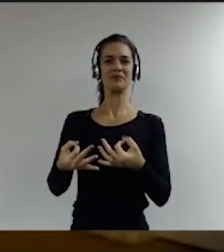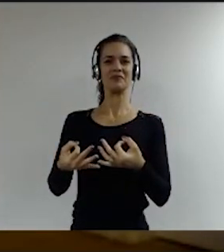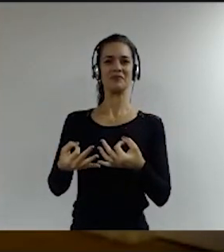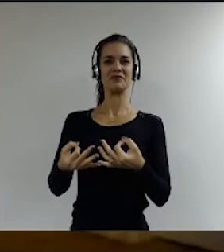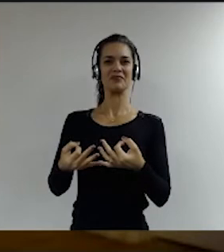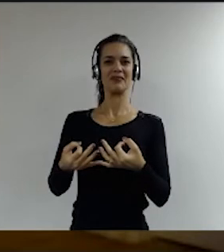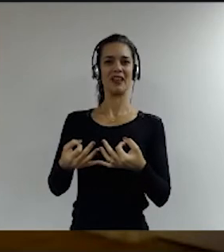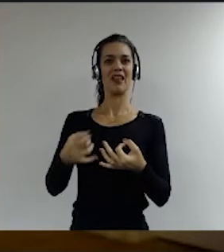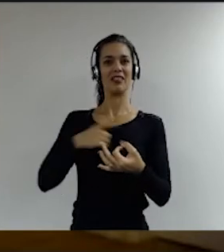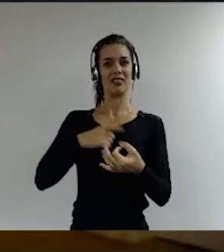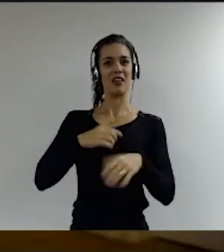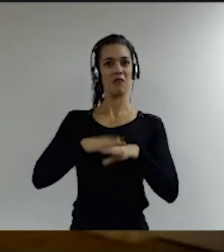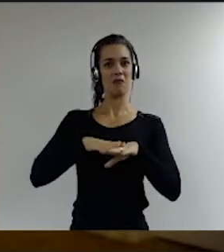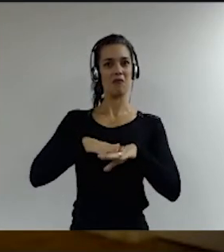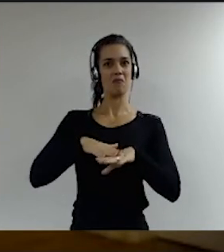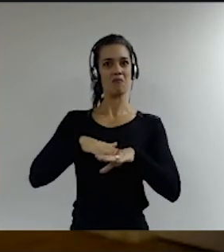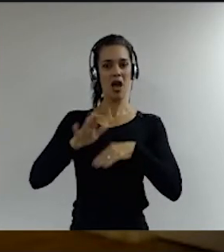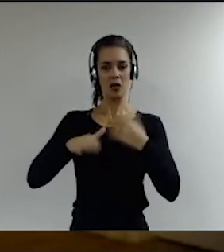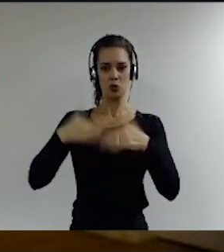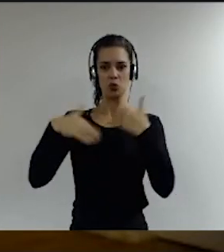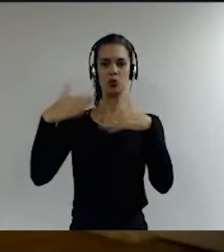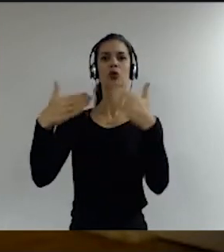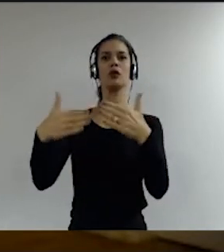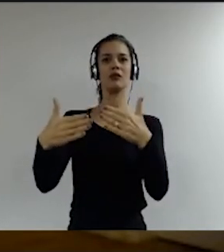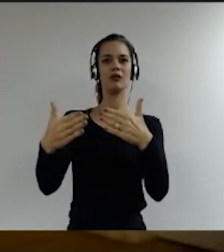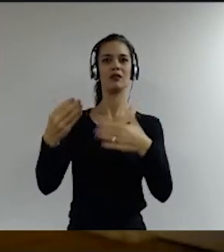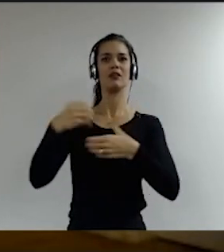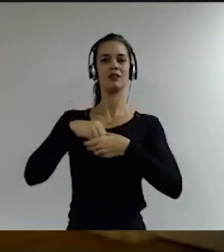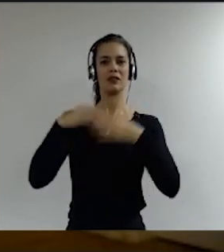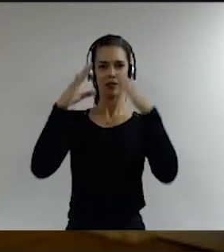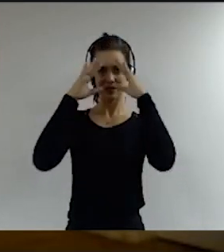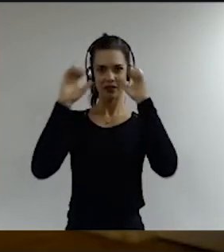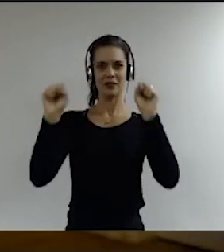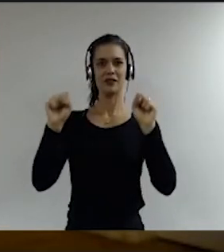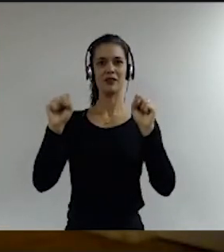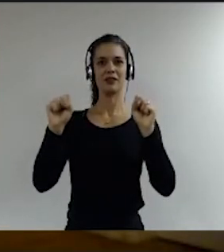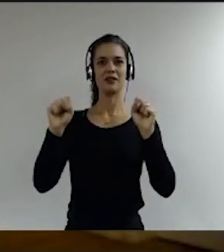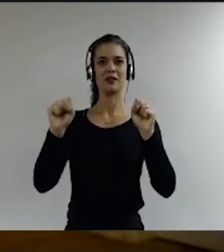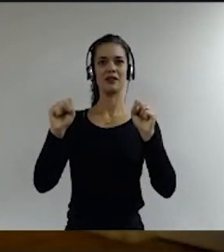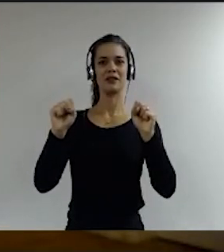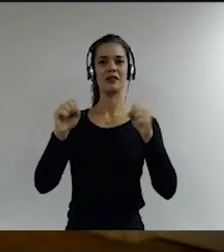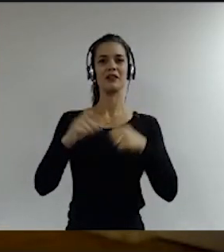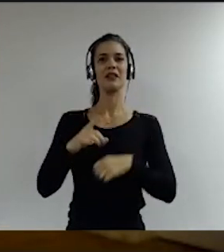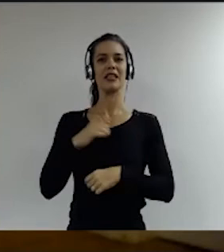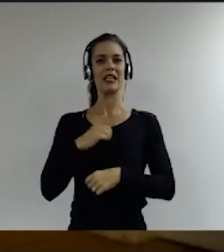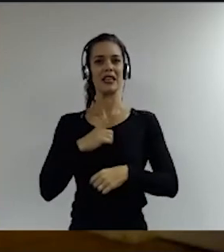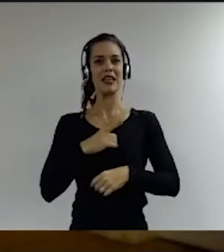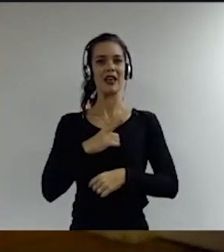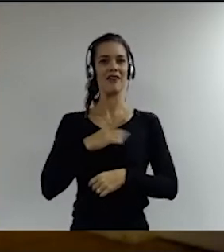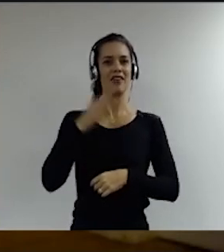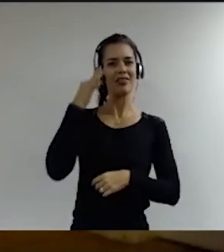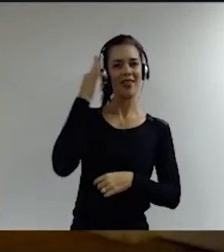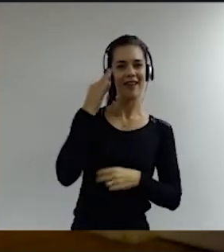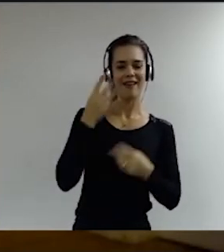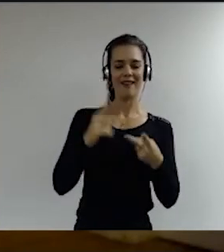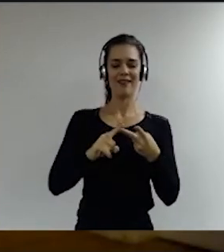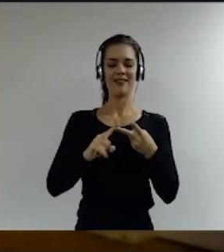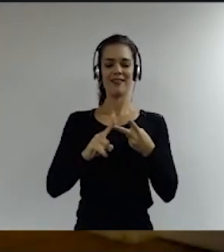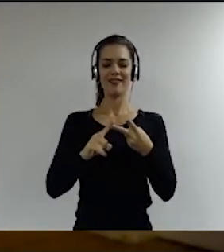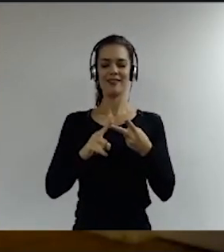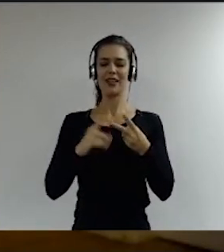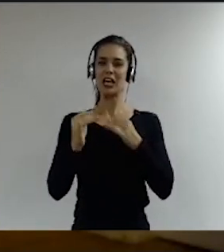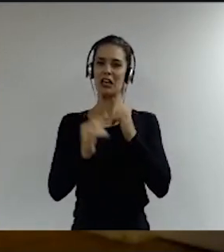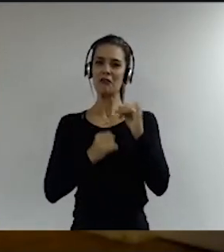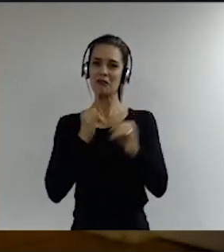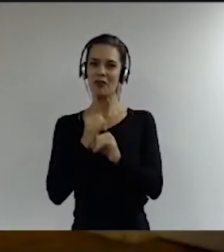maior produtividade ao tribunal, que é a conciliação da técnica, da informática,